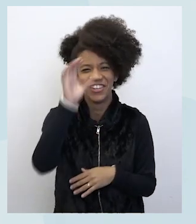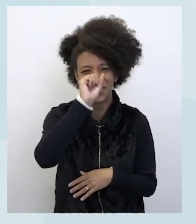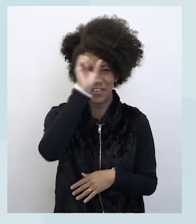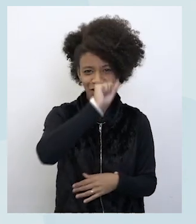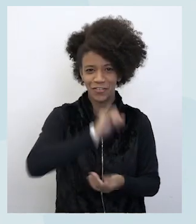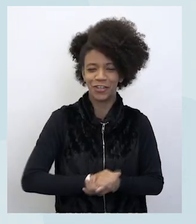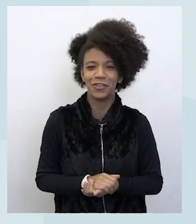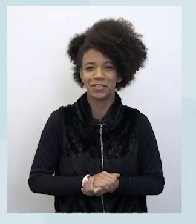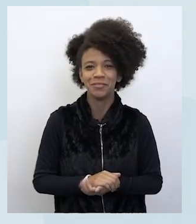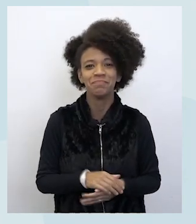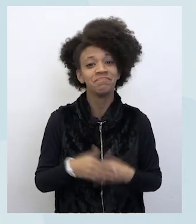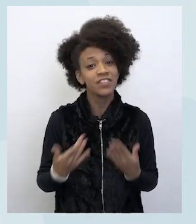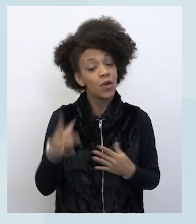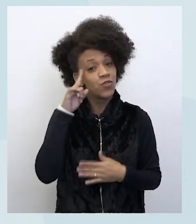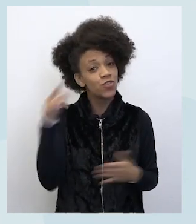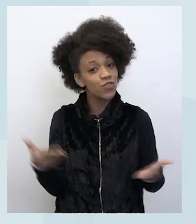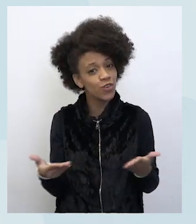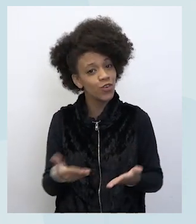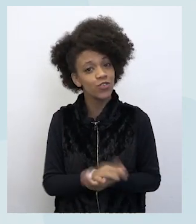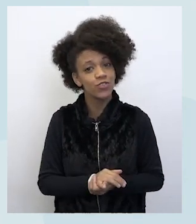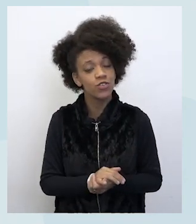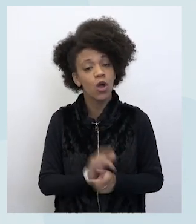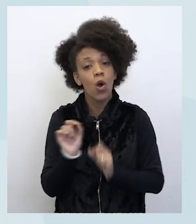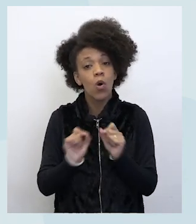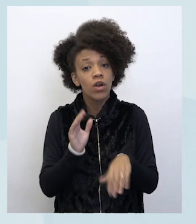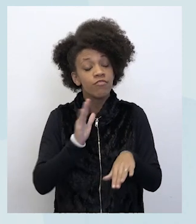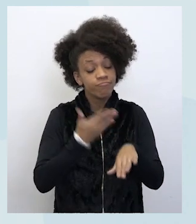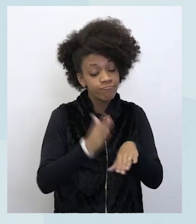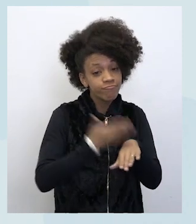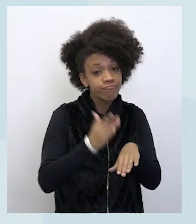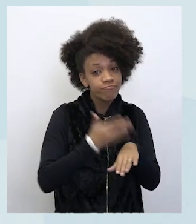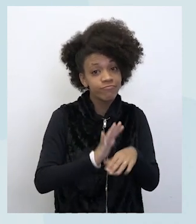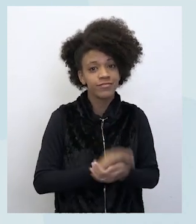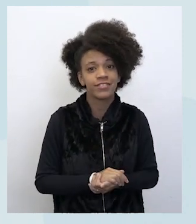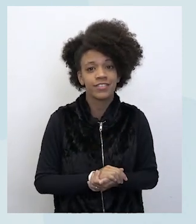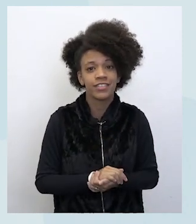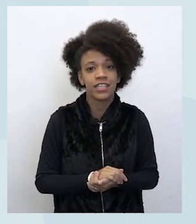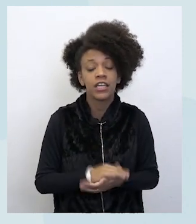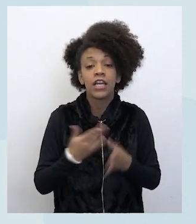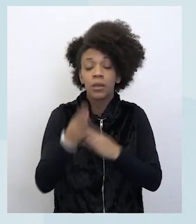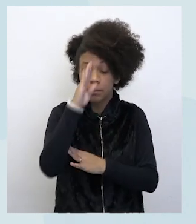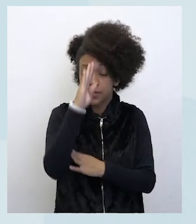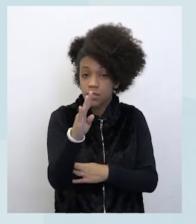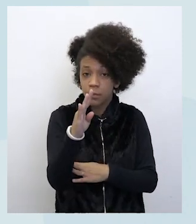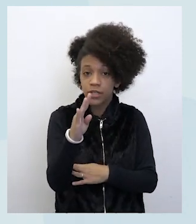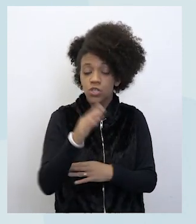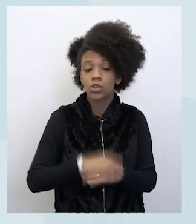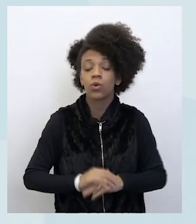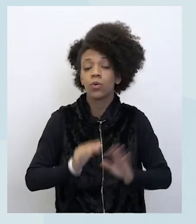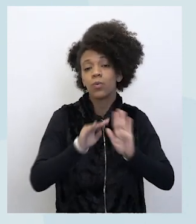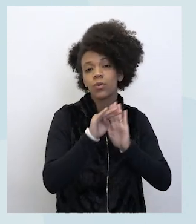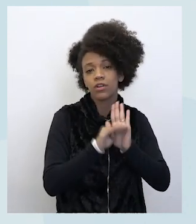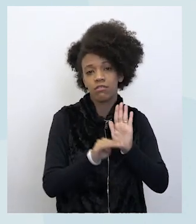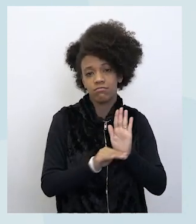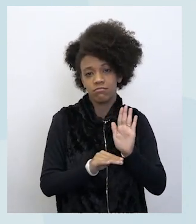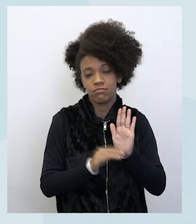hoje. Então, vocês vão colocar a data de hoje que a gente está fazendo esse exercício. E, principalmente, aquele campo que eu falei para vocês que é